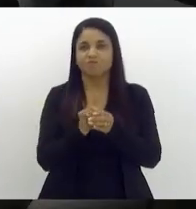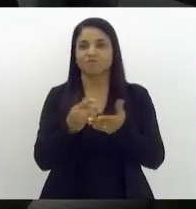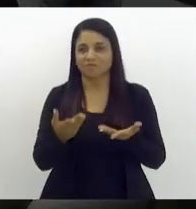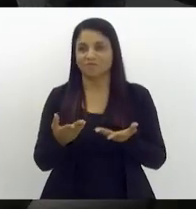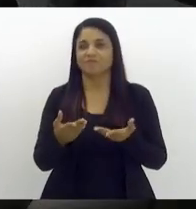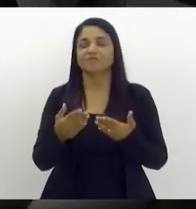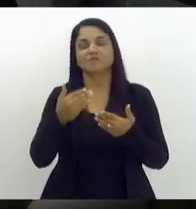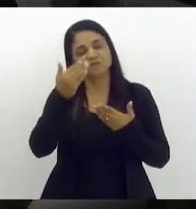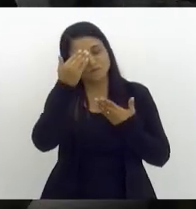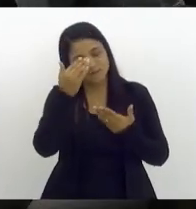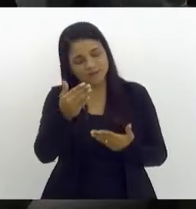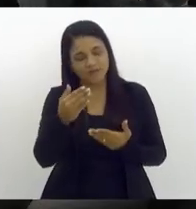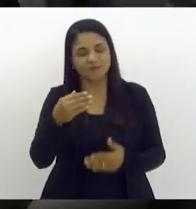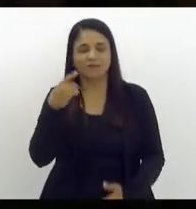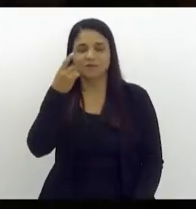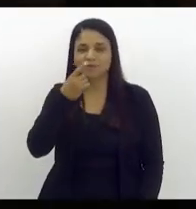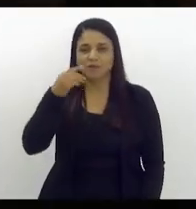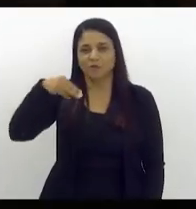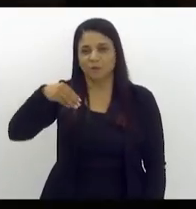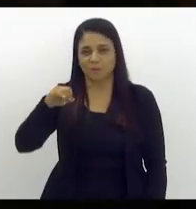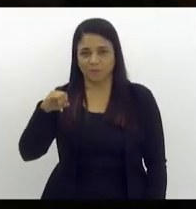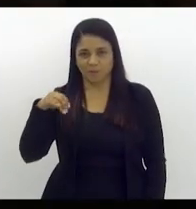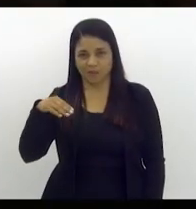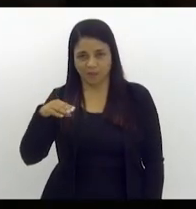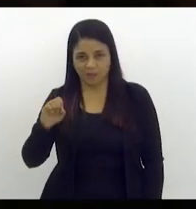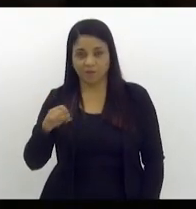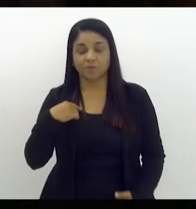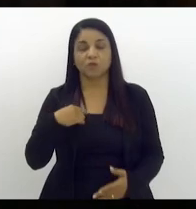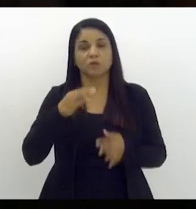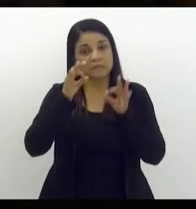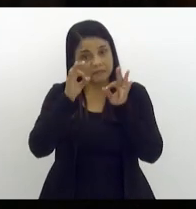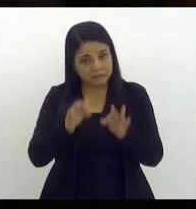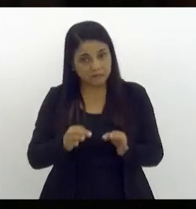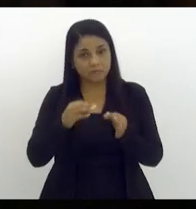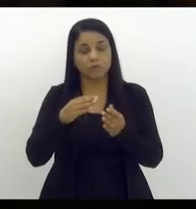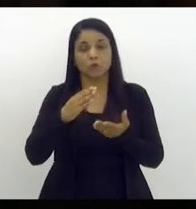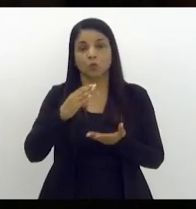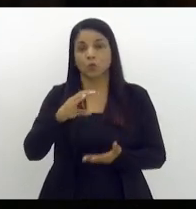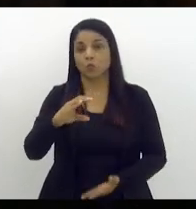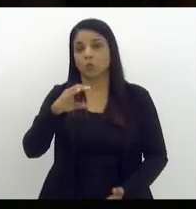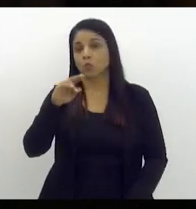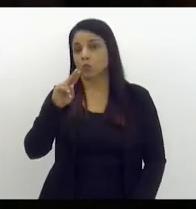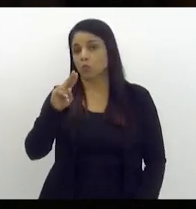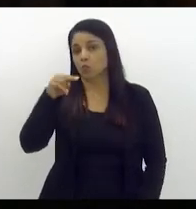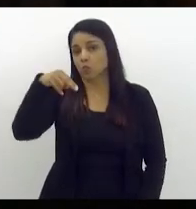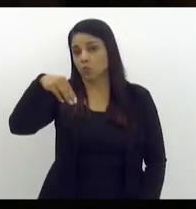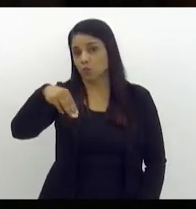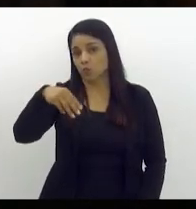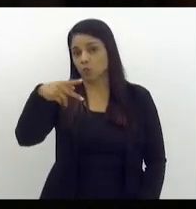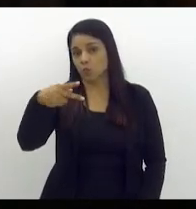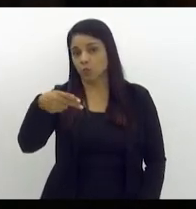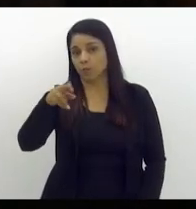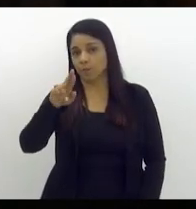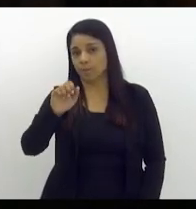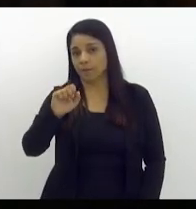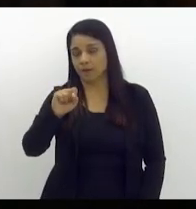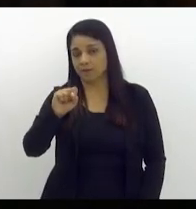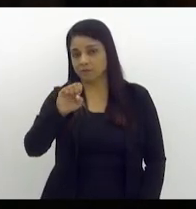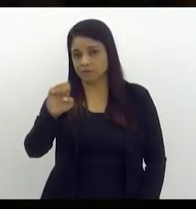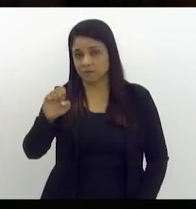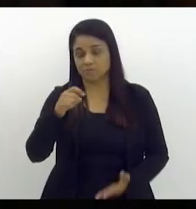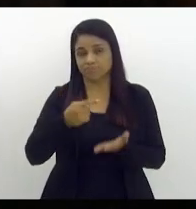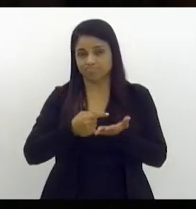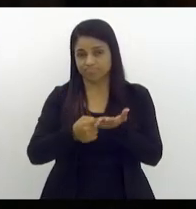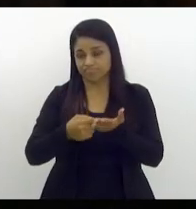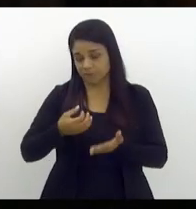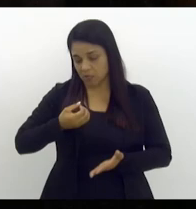deputado Carlos Mink. Eu tenho certeza que um cumpra-se com relação às câmeras corporais vai de encontro a